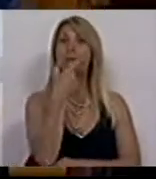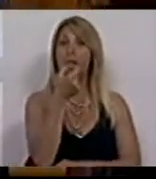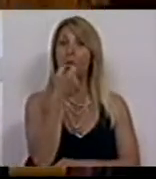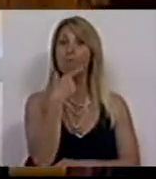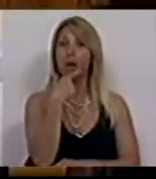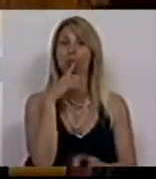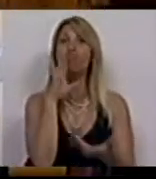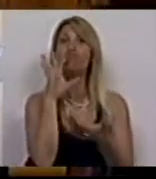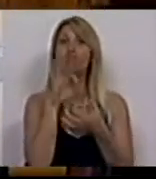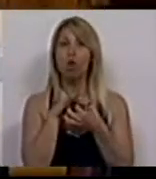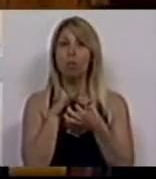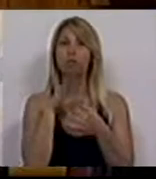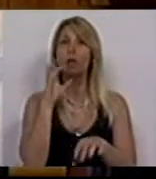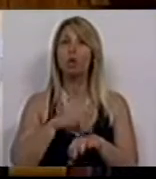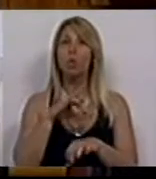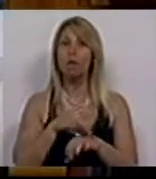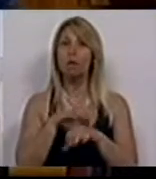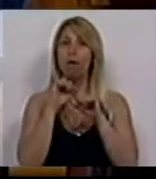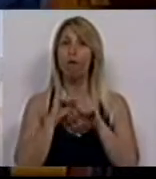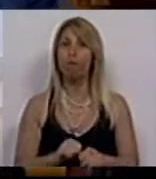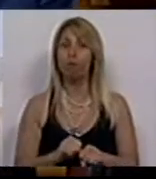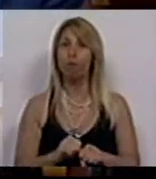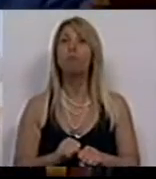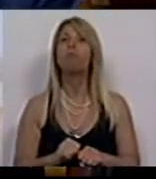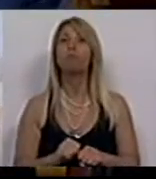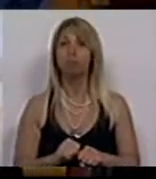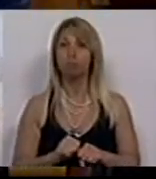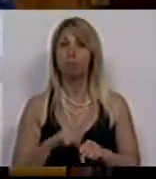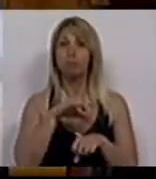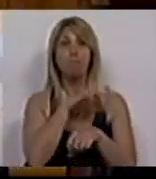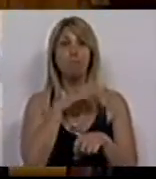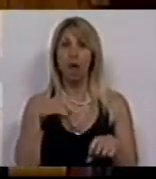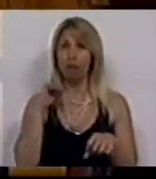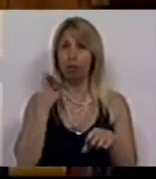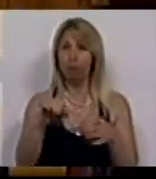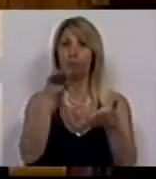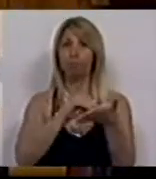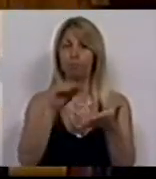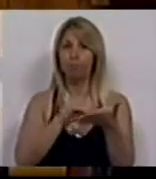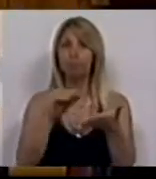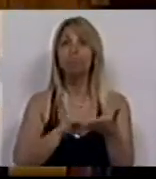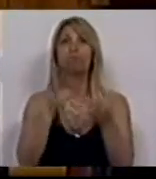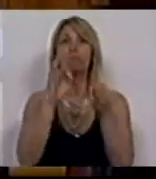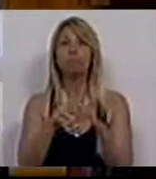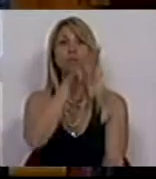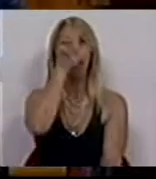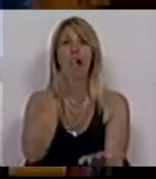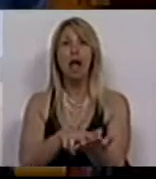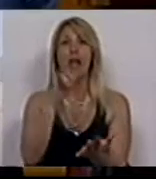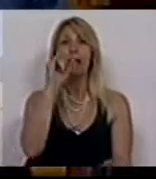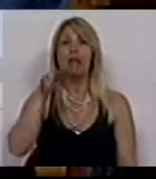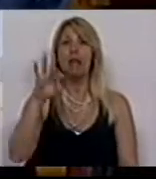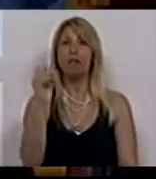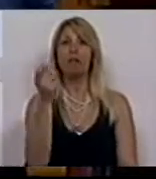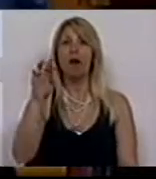mais adequado para a sua doença, prescrito pelo médico e devidamente aprovado pelo